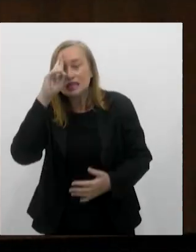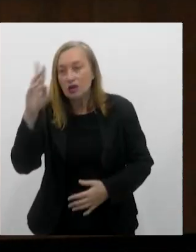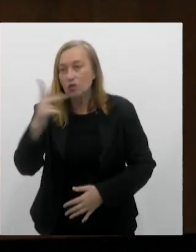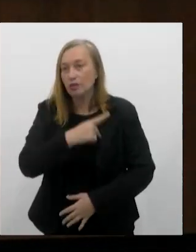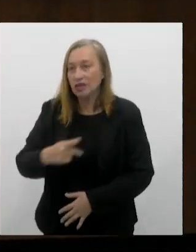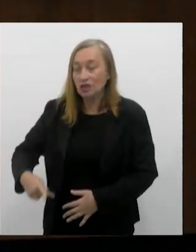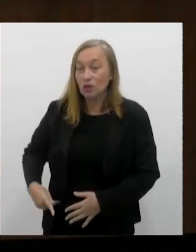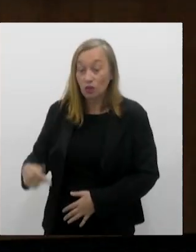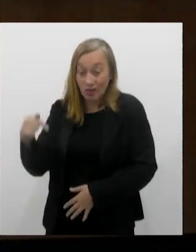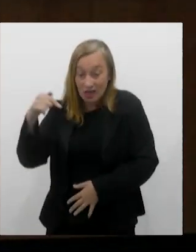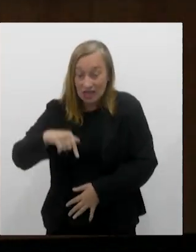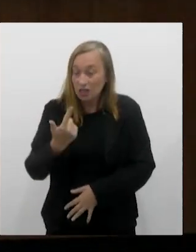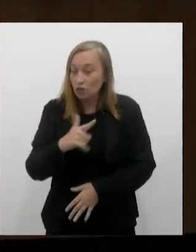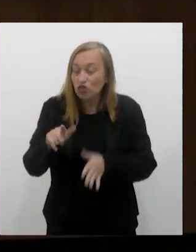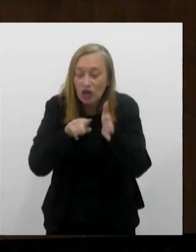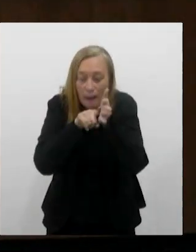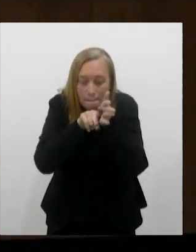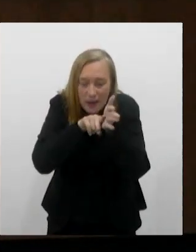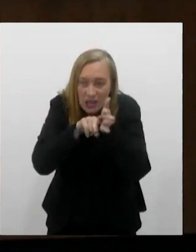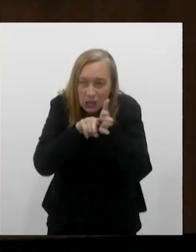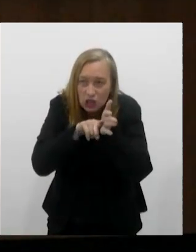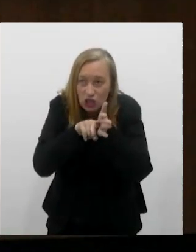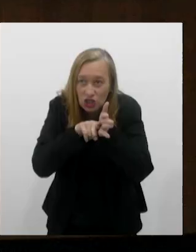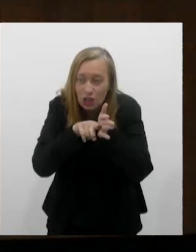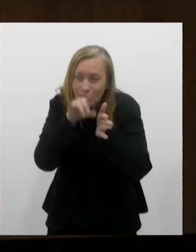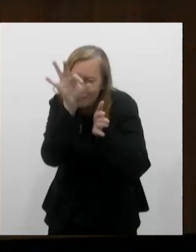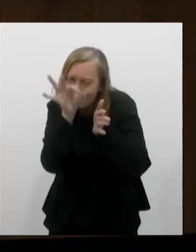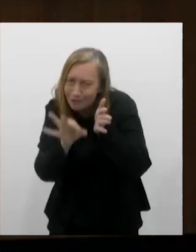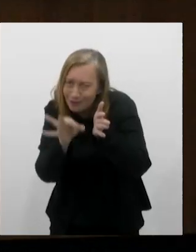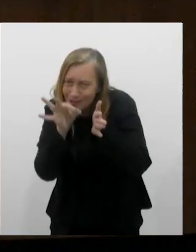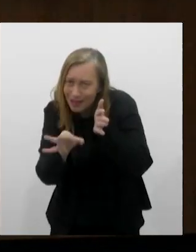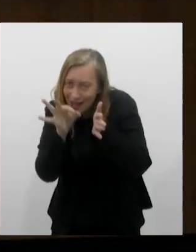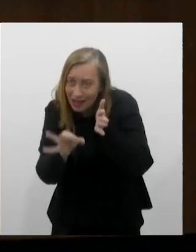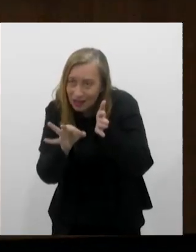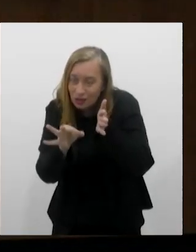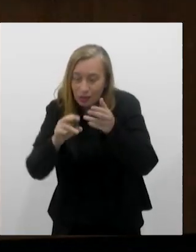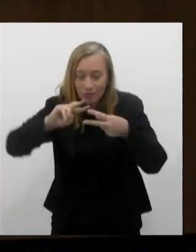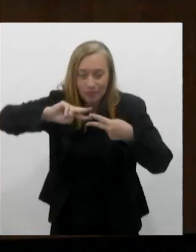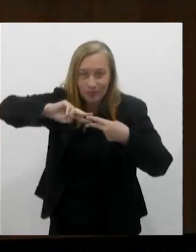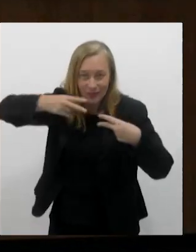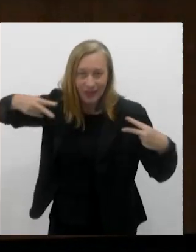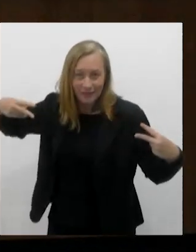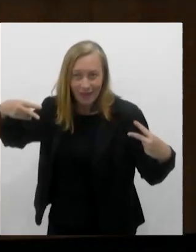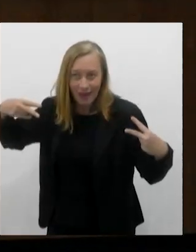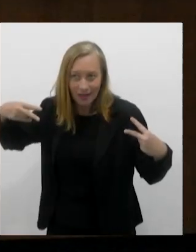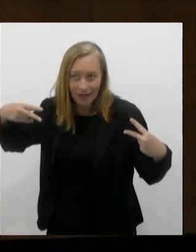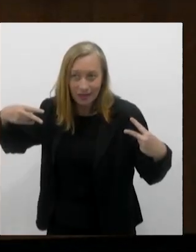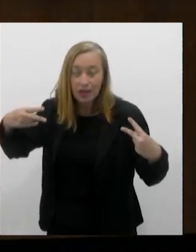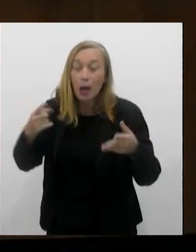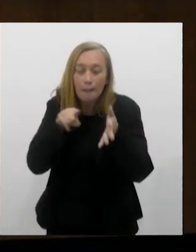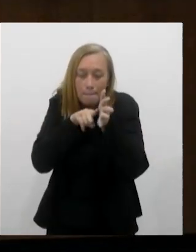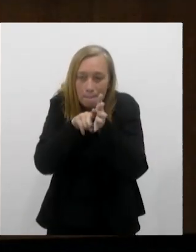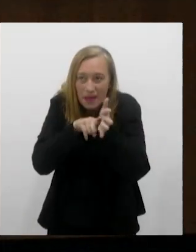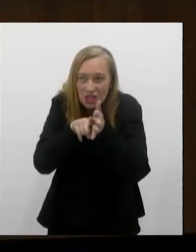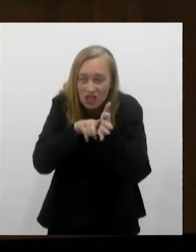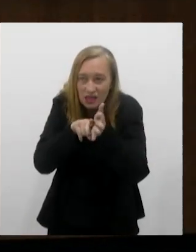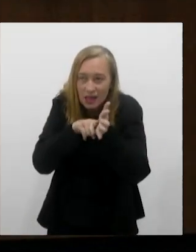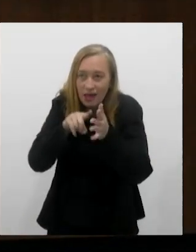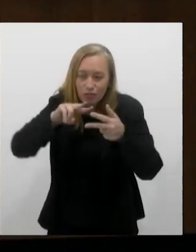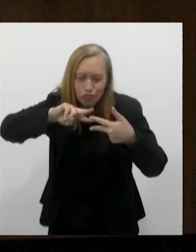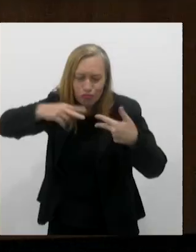havia ainda uma pesquisa genética sobre DNA, pesquisar meu